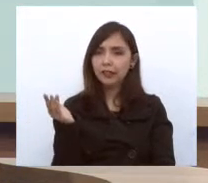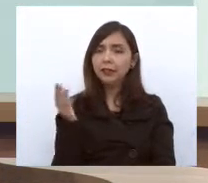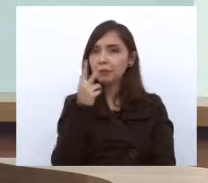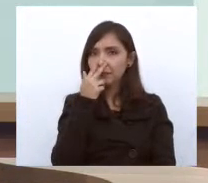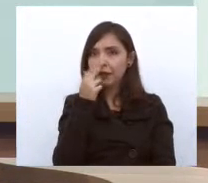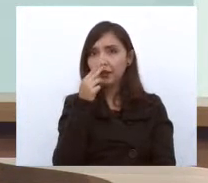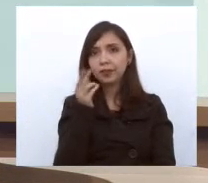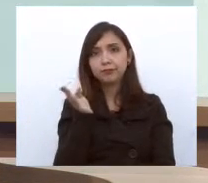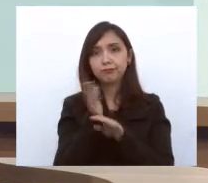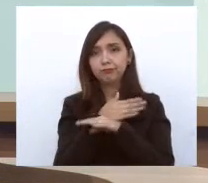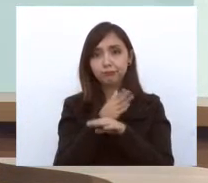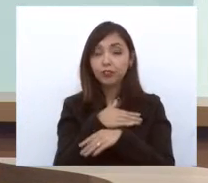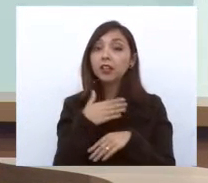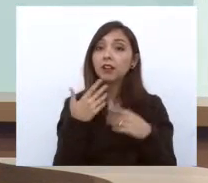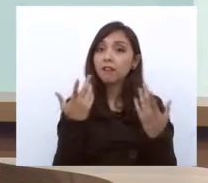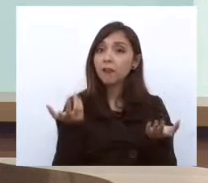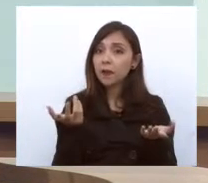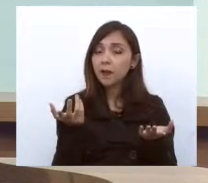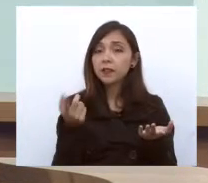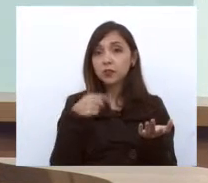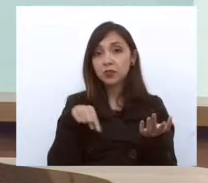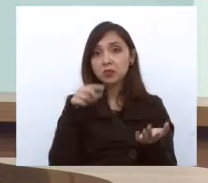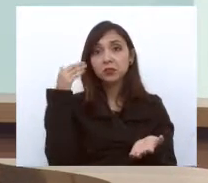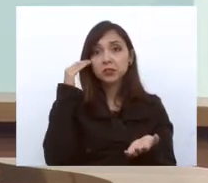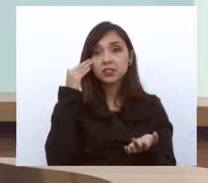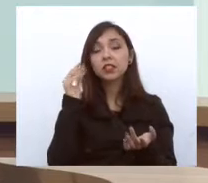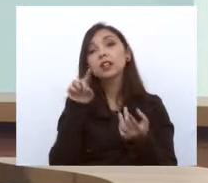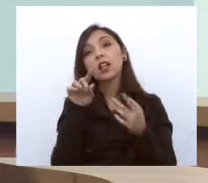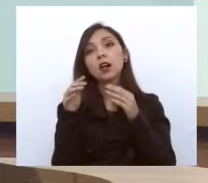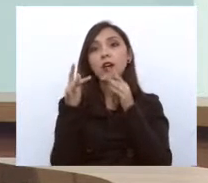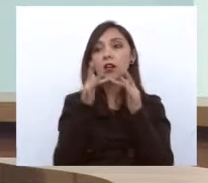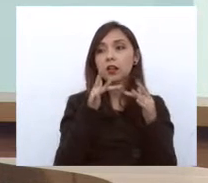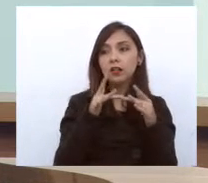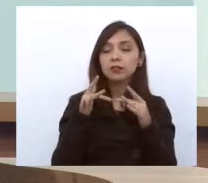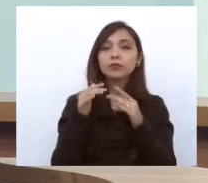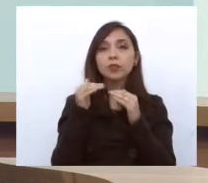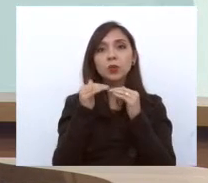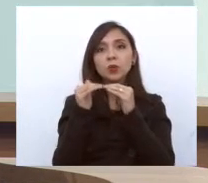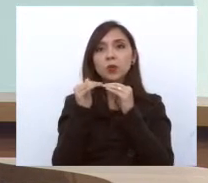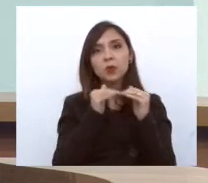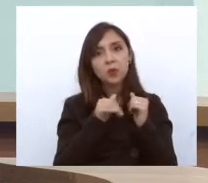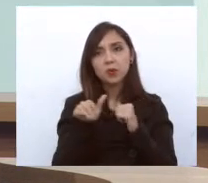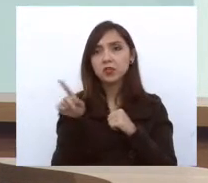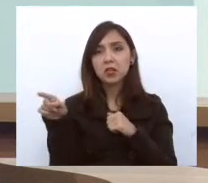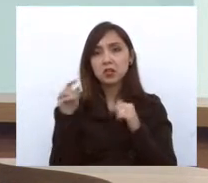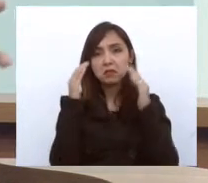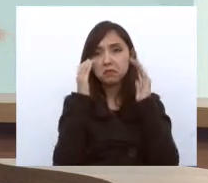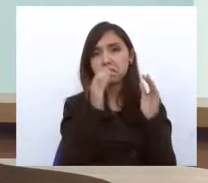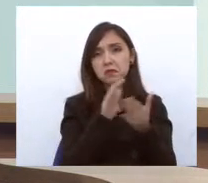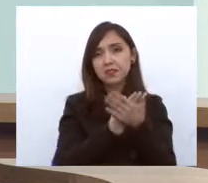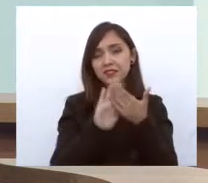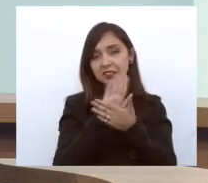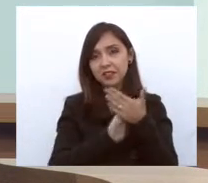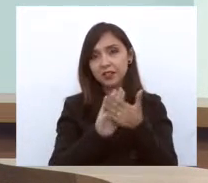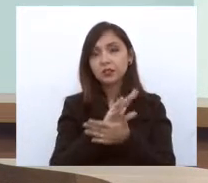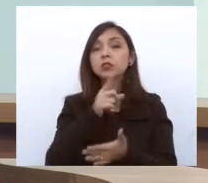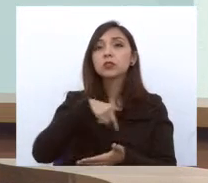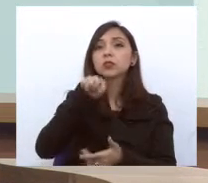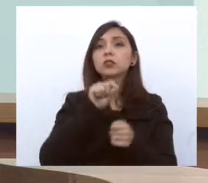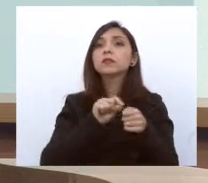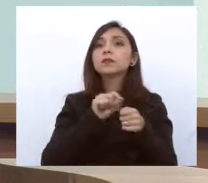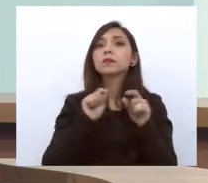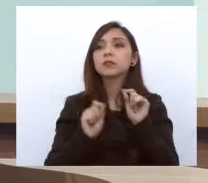porque nos nossos entendimentos, acordo que já foi feito com a Bandeirantes e não cumpre, o que mais nós temos a fazer?